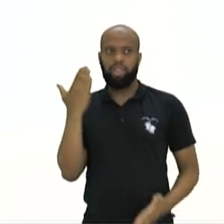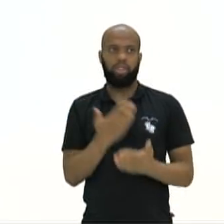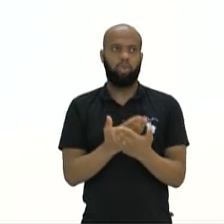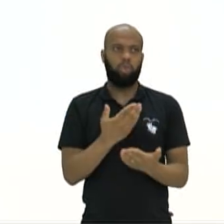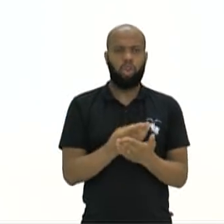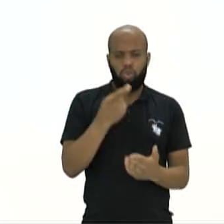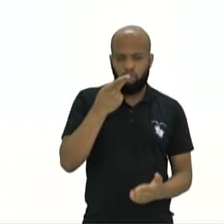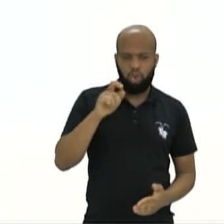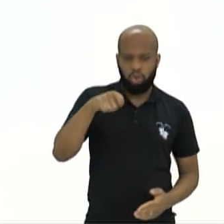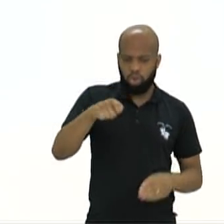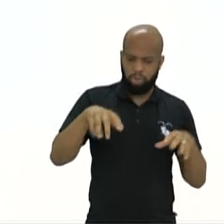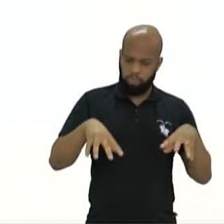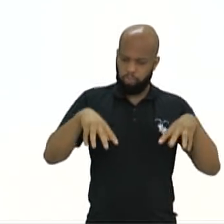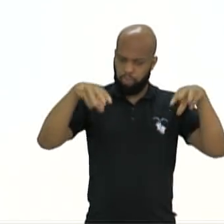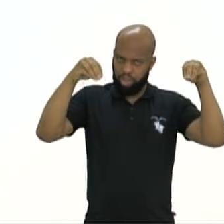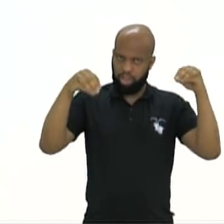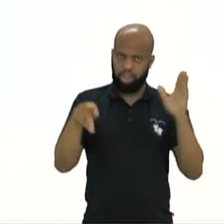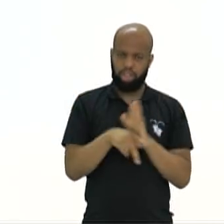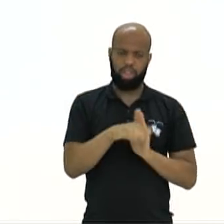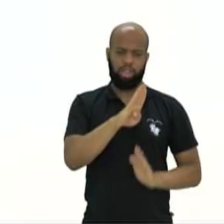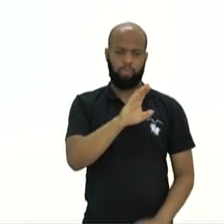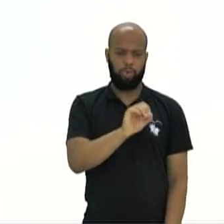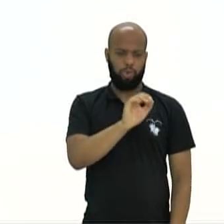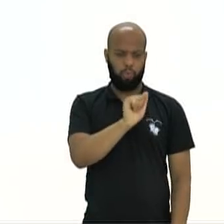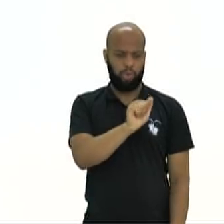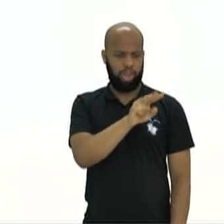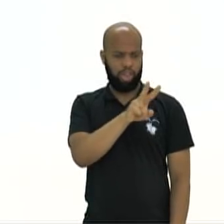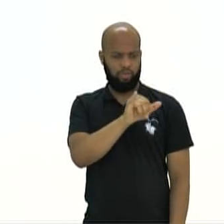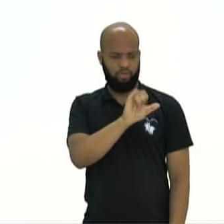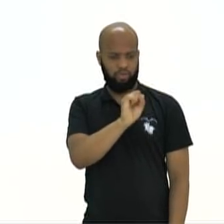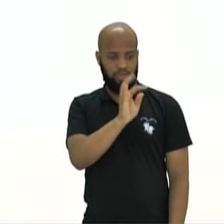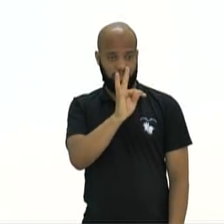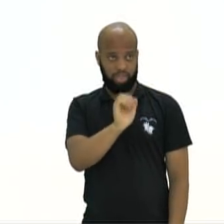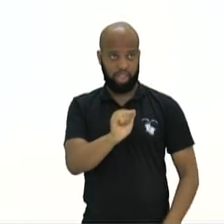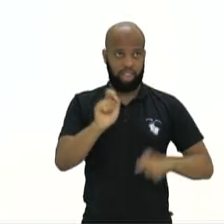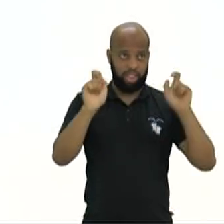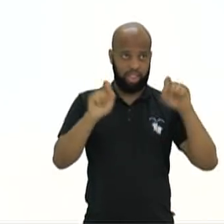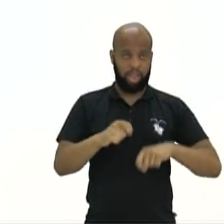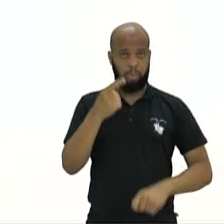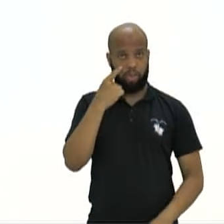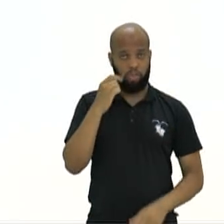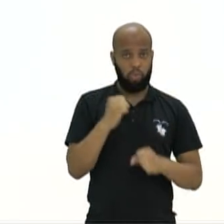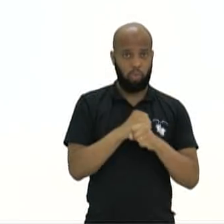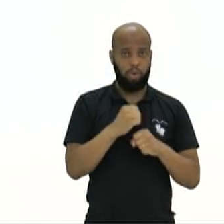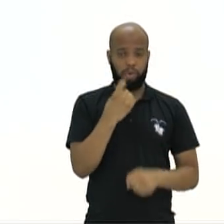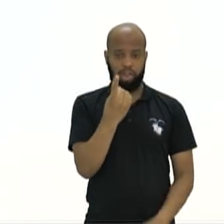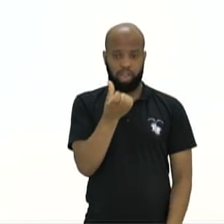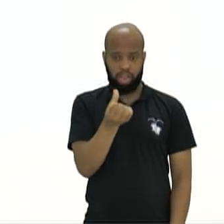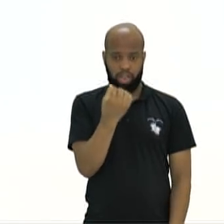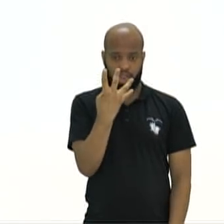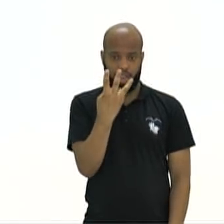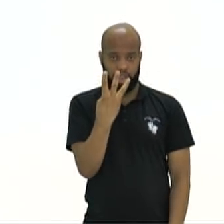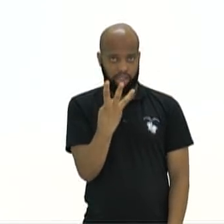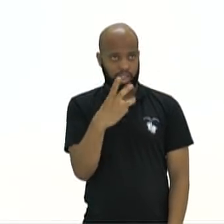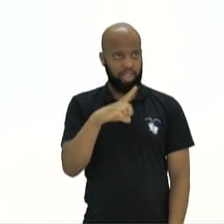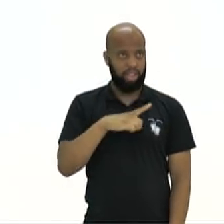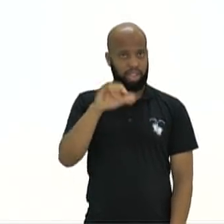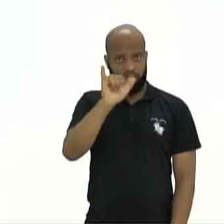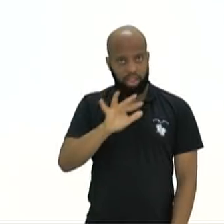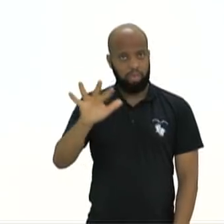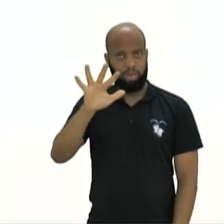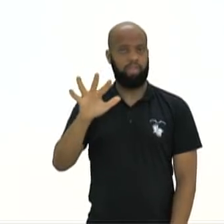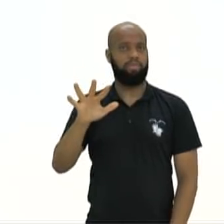aqui era o Palácio de Boa Vista? Inclusive aqui no meio dá para você ver o ano, 1643, dessa gravura, dessa imagem, desse